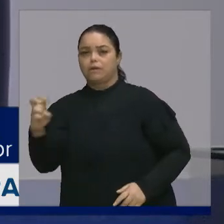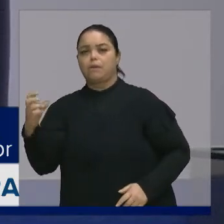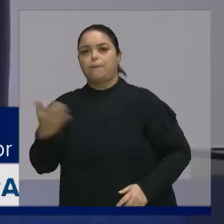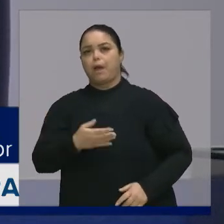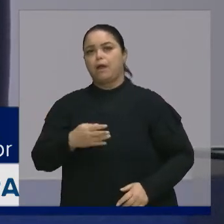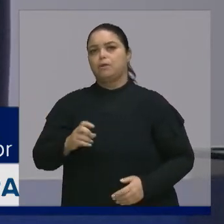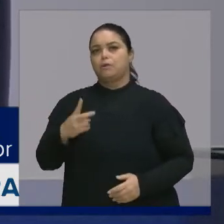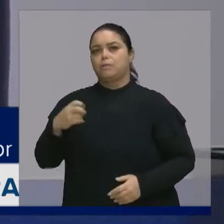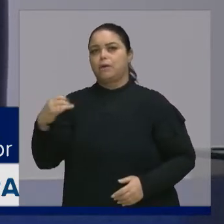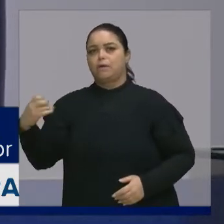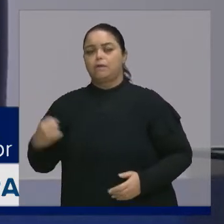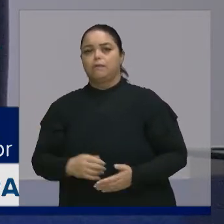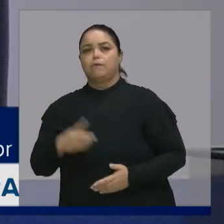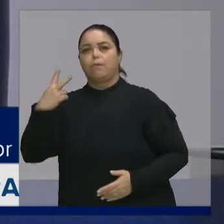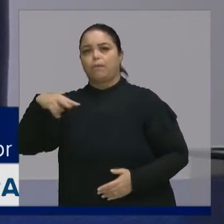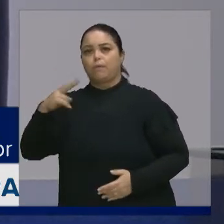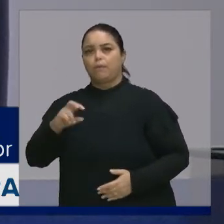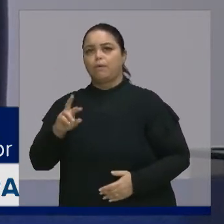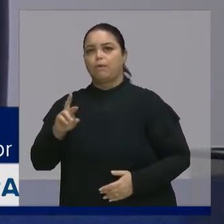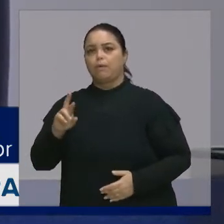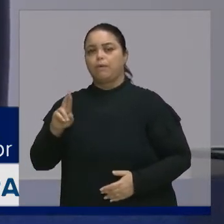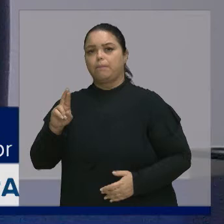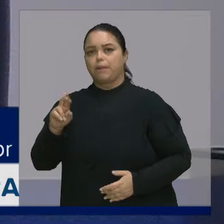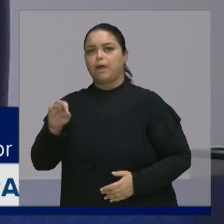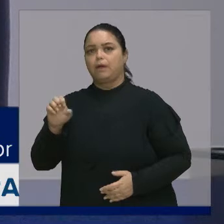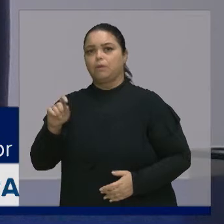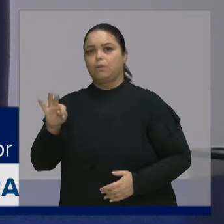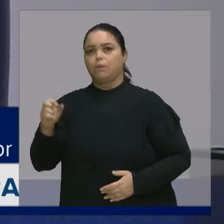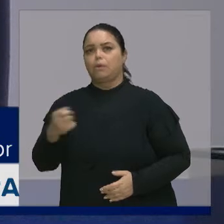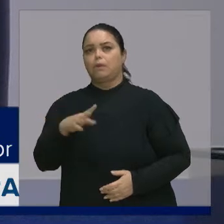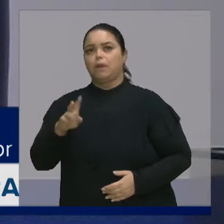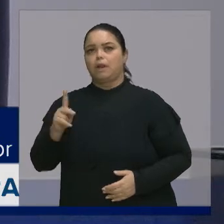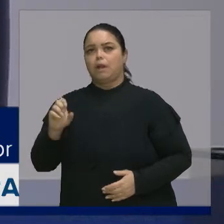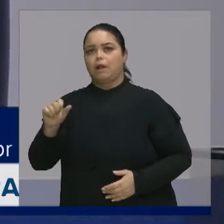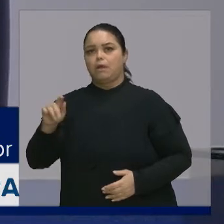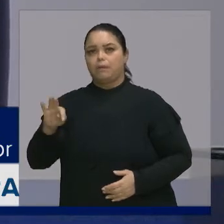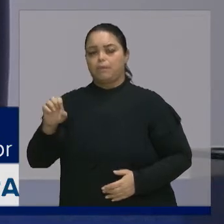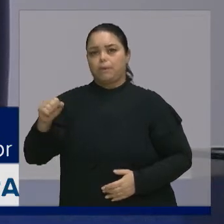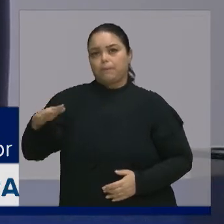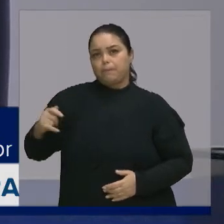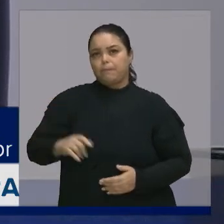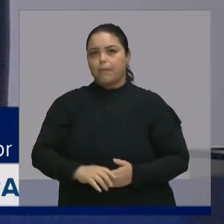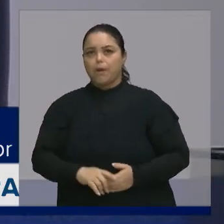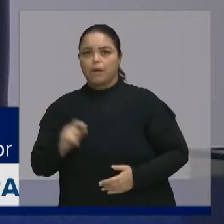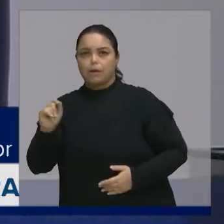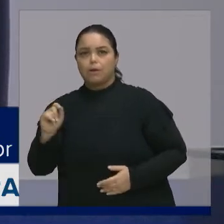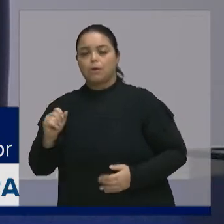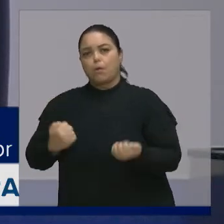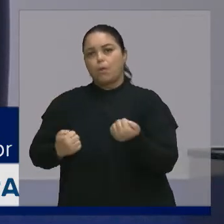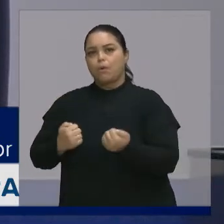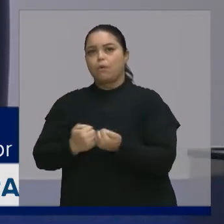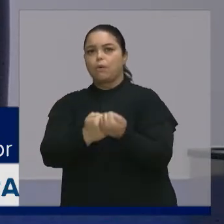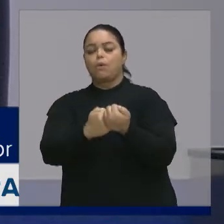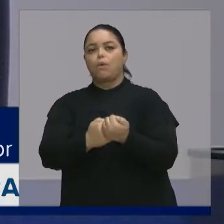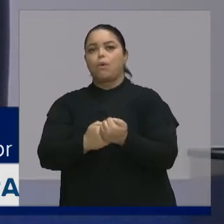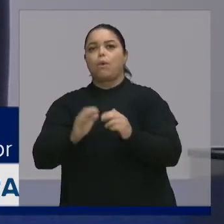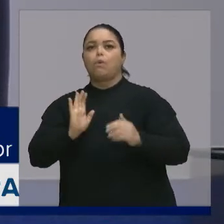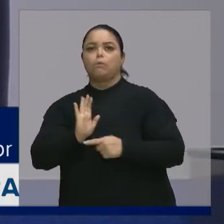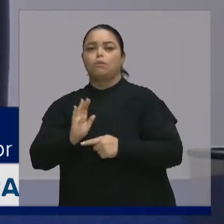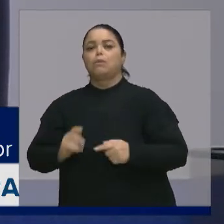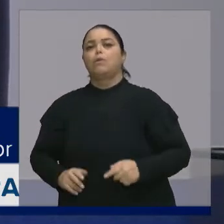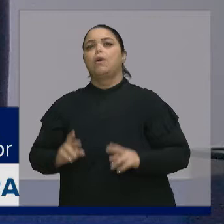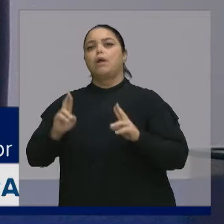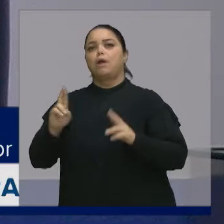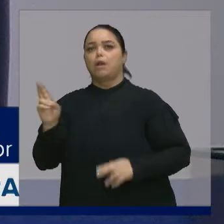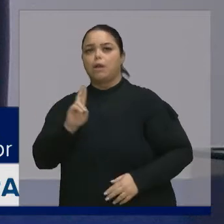295/2020, de autoria do vereador Roberto do Eleven. Dispõe sobre a assistência religiosa,